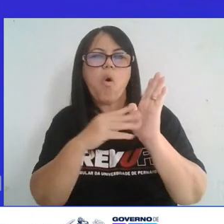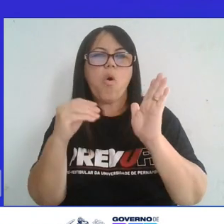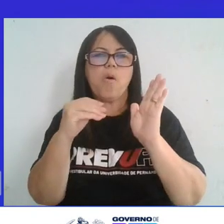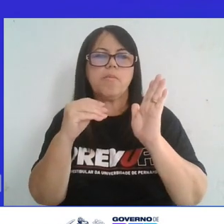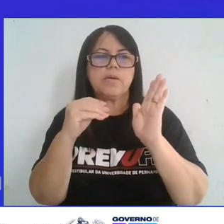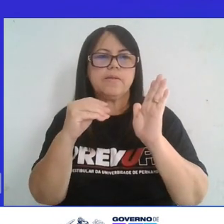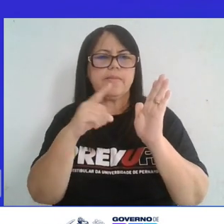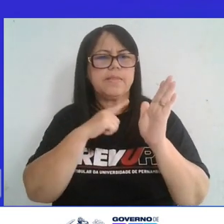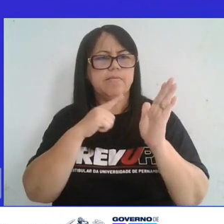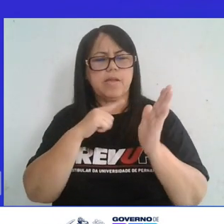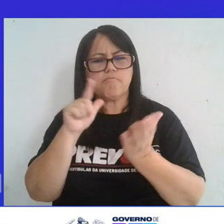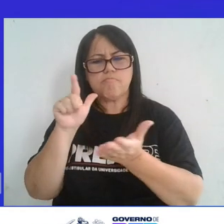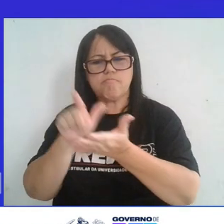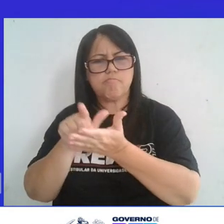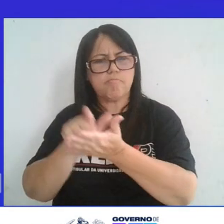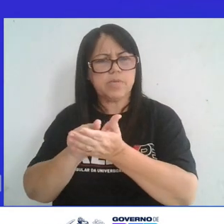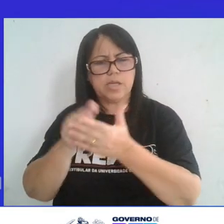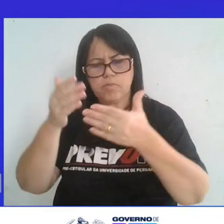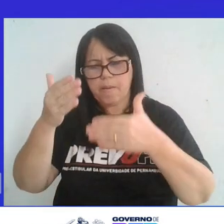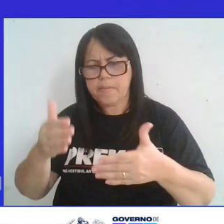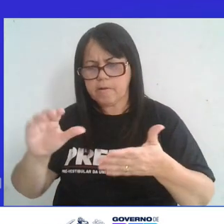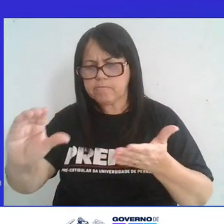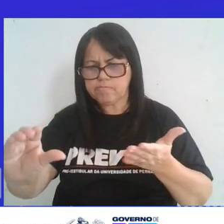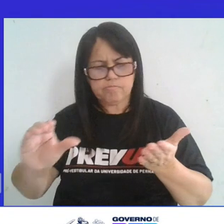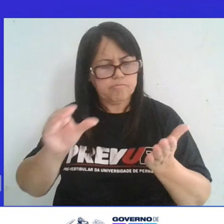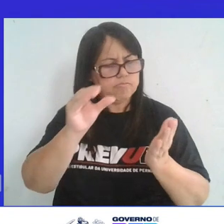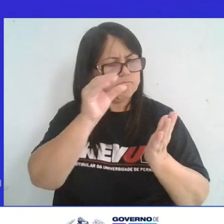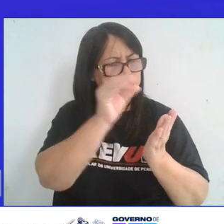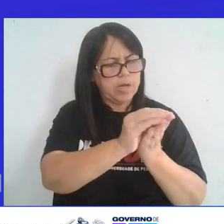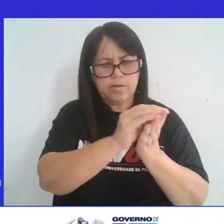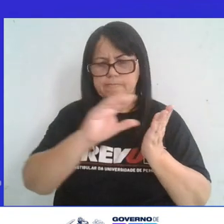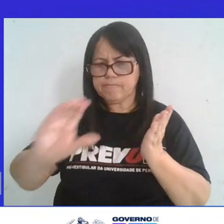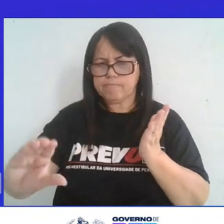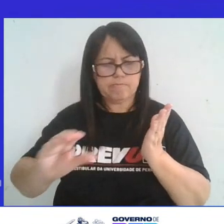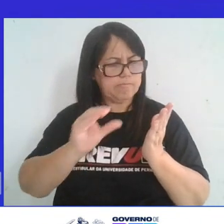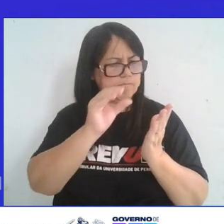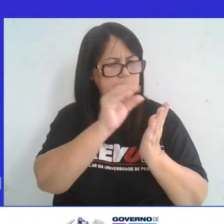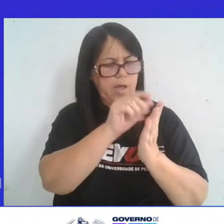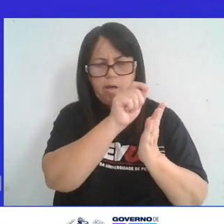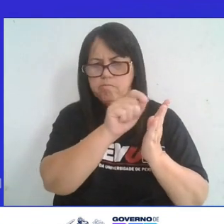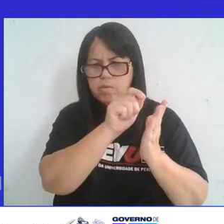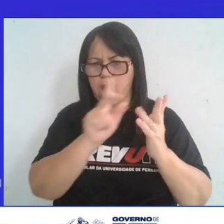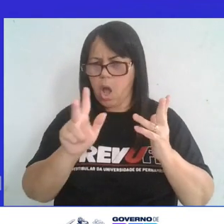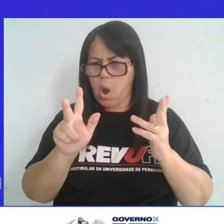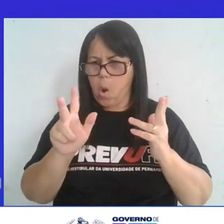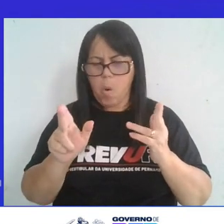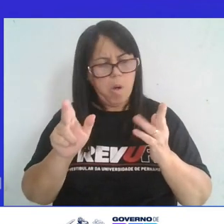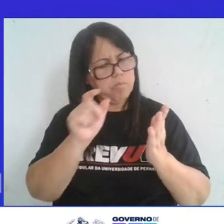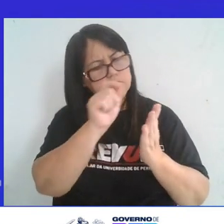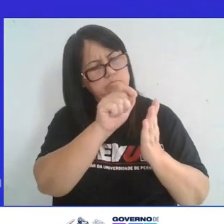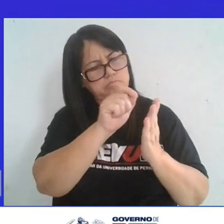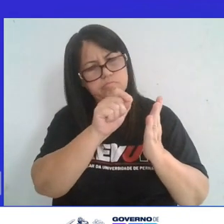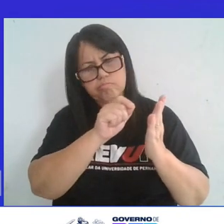textos motivadores ou do próprio caderno de questões. Se houver cópia, esse texto também, ele também